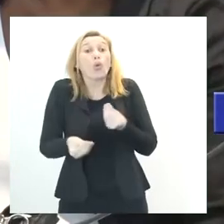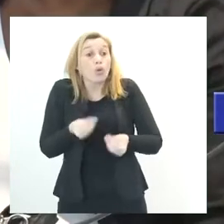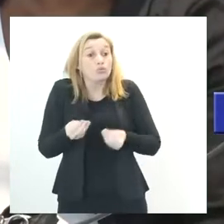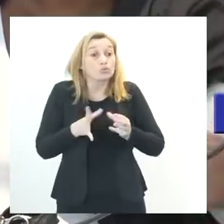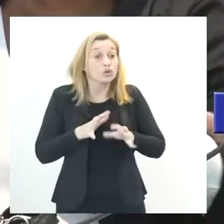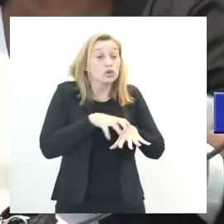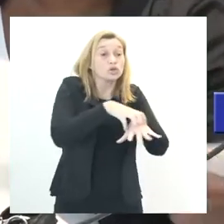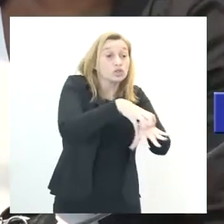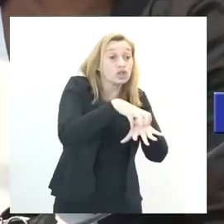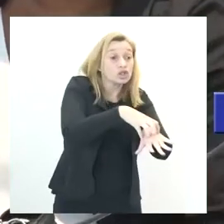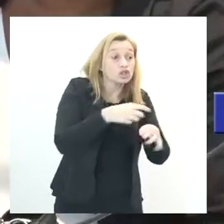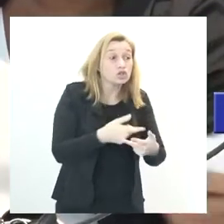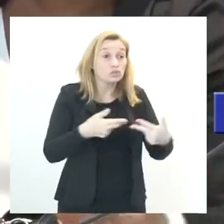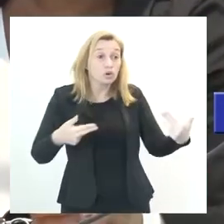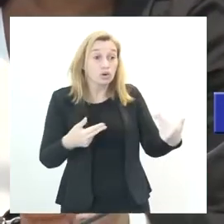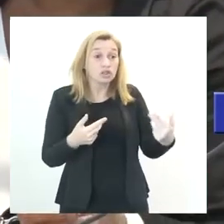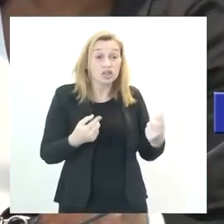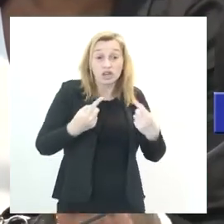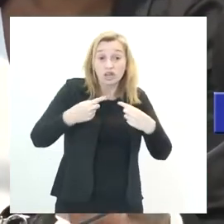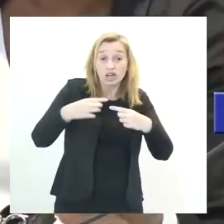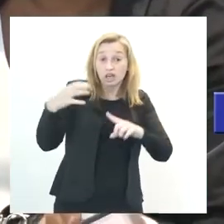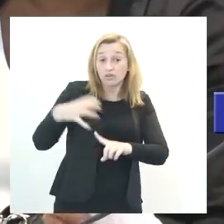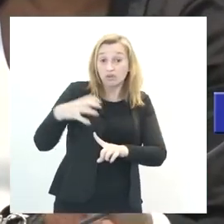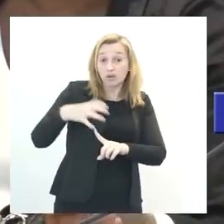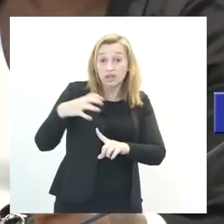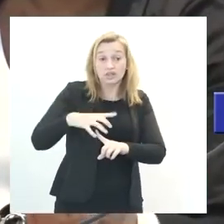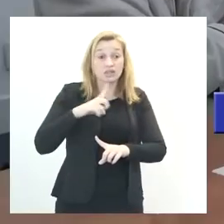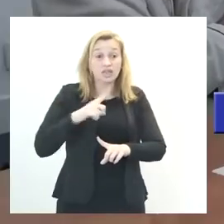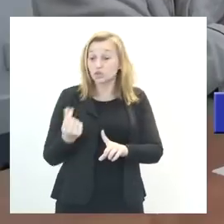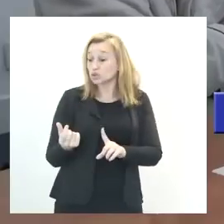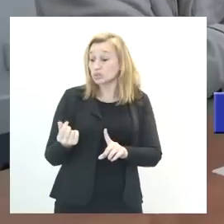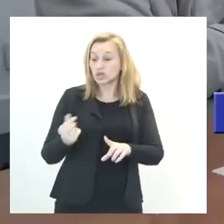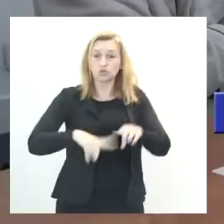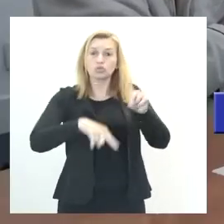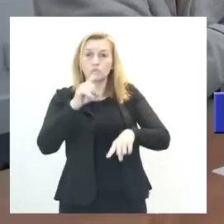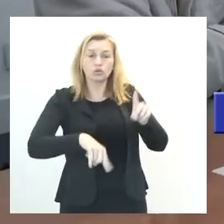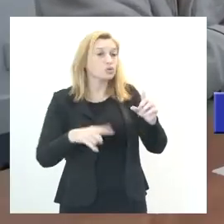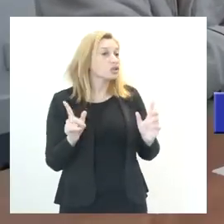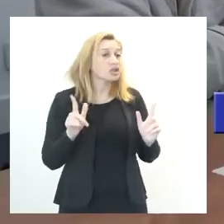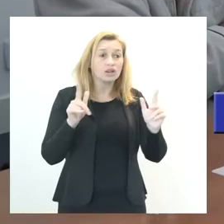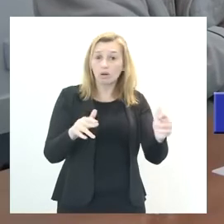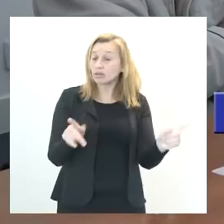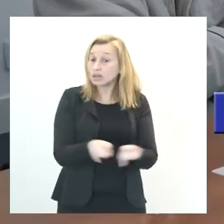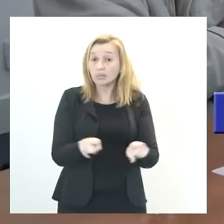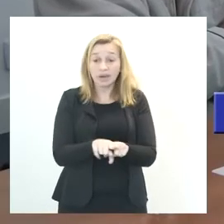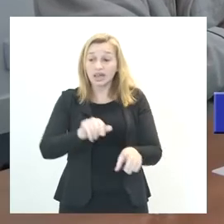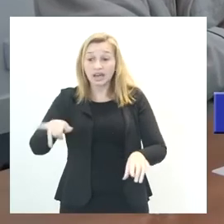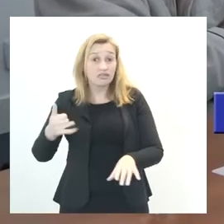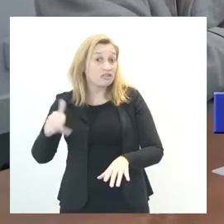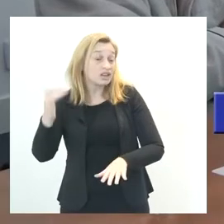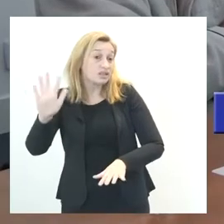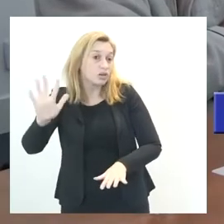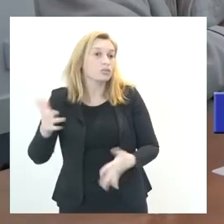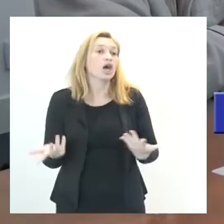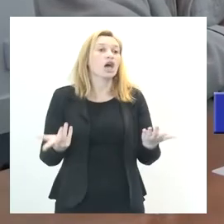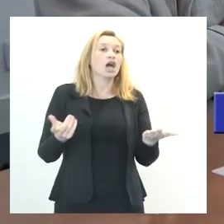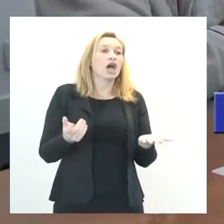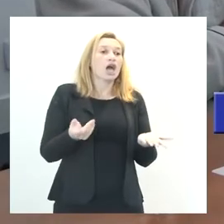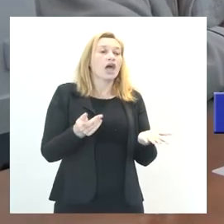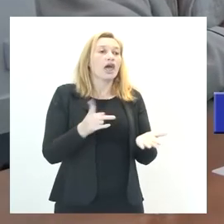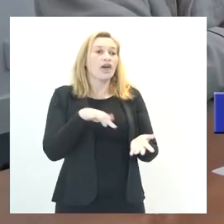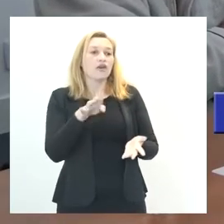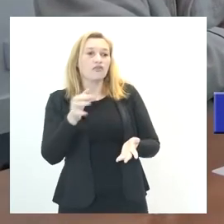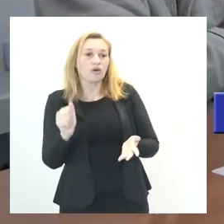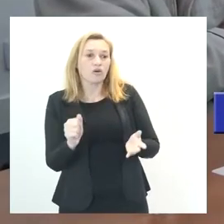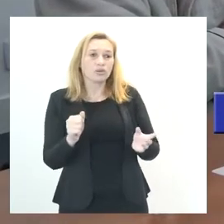influi no preço das mercadorias também fui a inflação falou aqui na reforma tributária que o